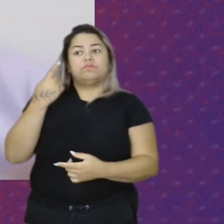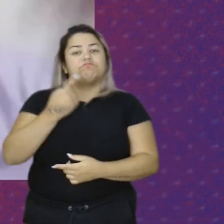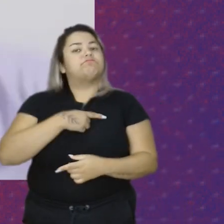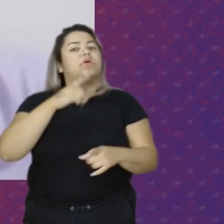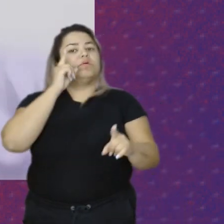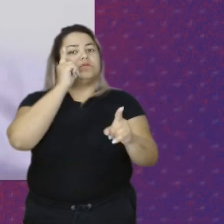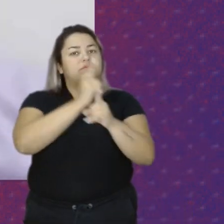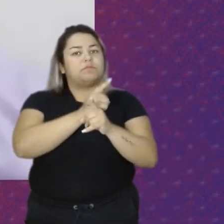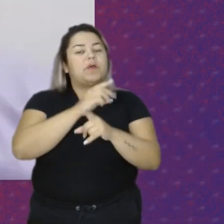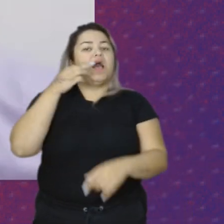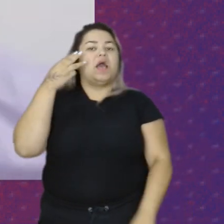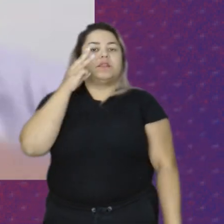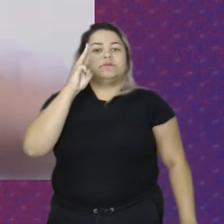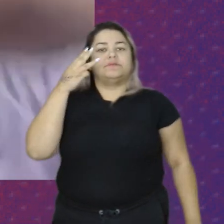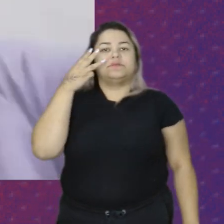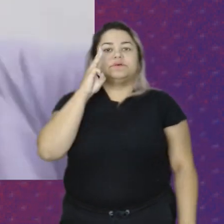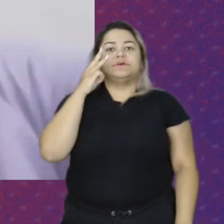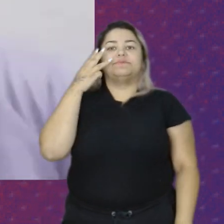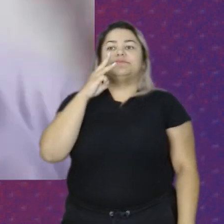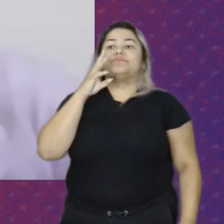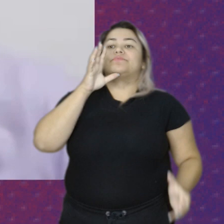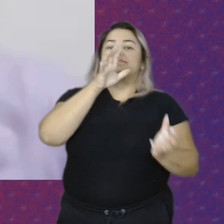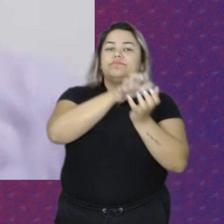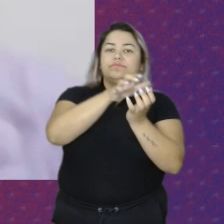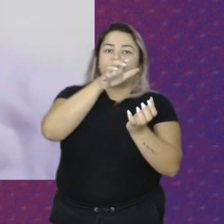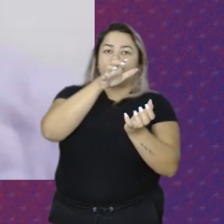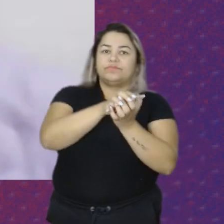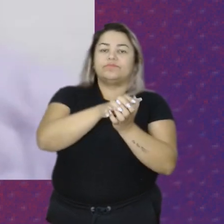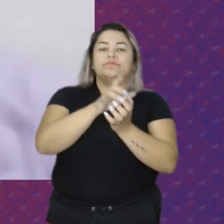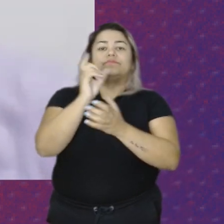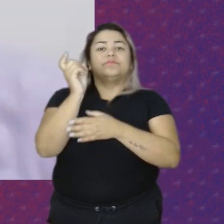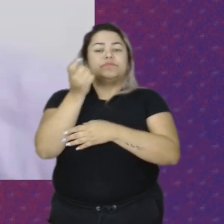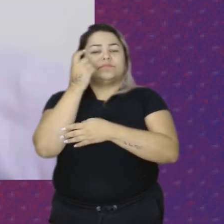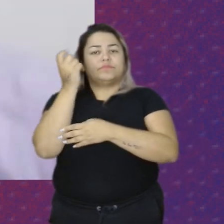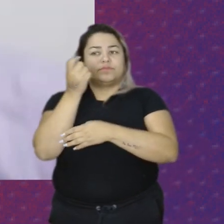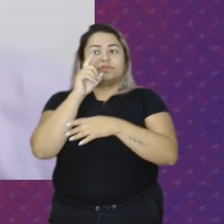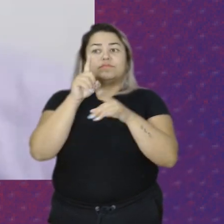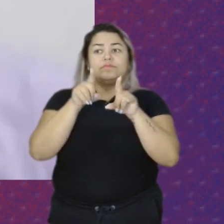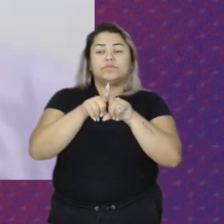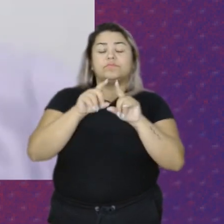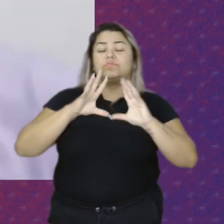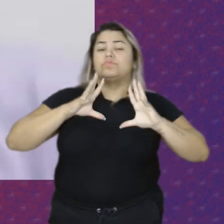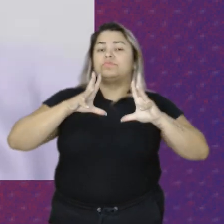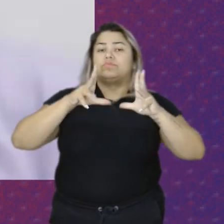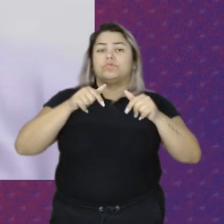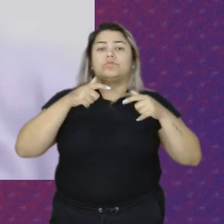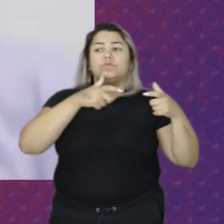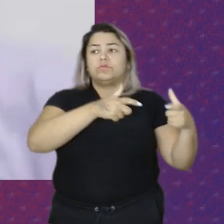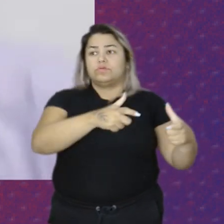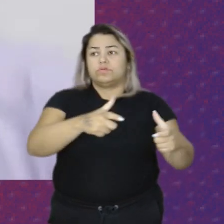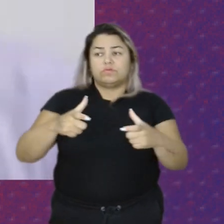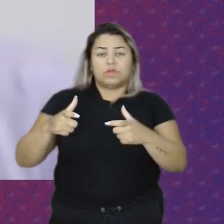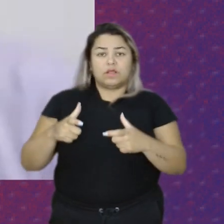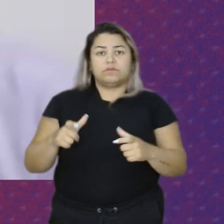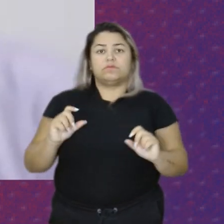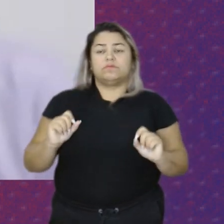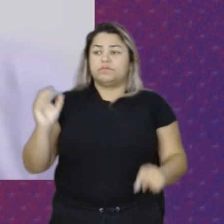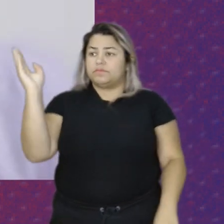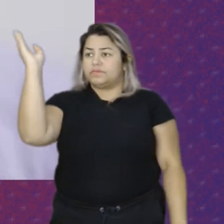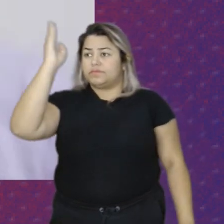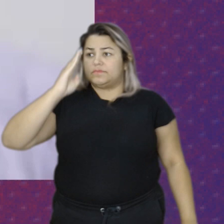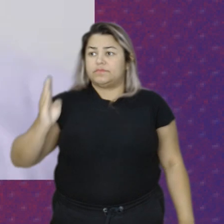encontrar no Maranhão, com Pernambuco, com Rio Grande do Sul, com o Norte, com todos os lugares do Brasil,